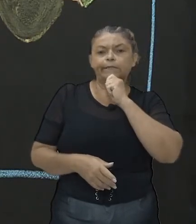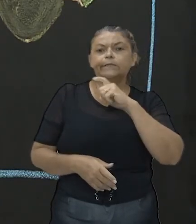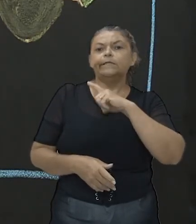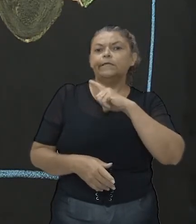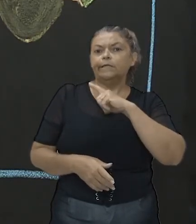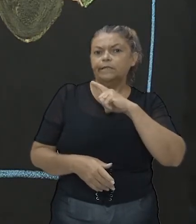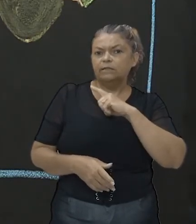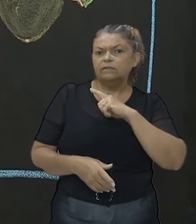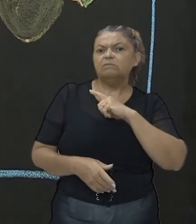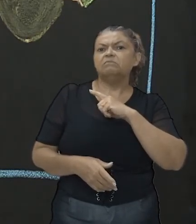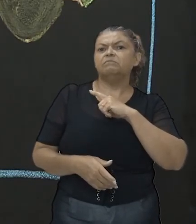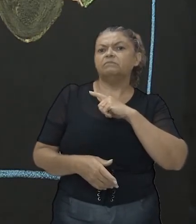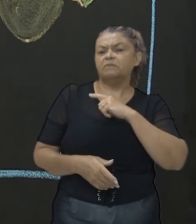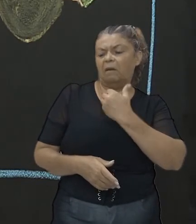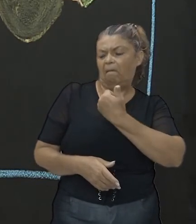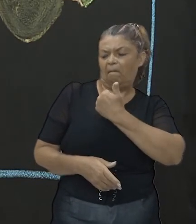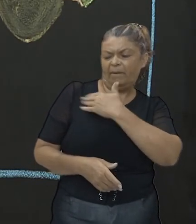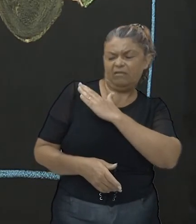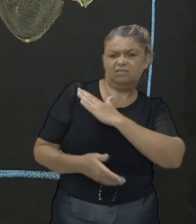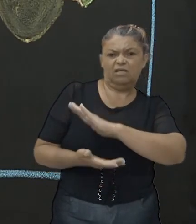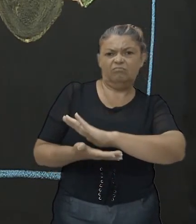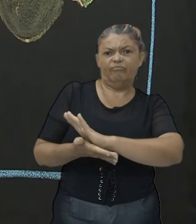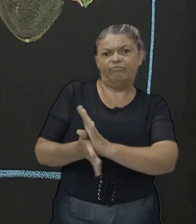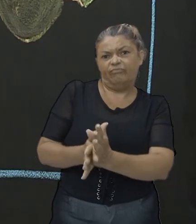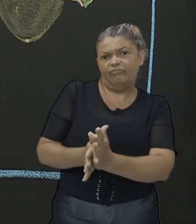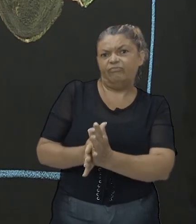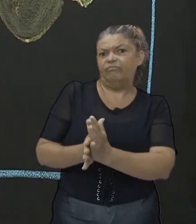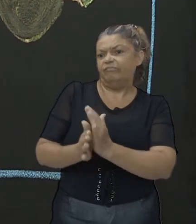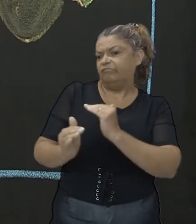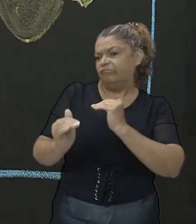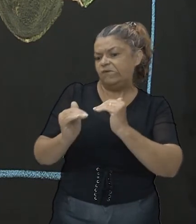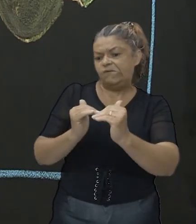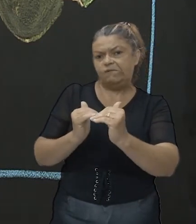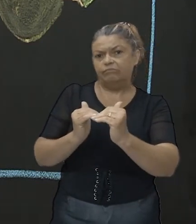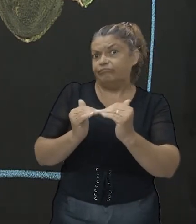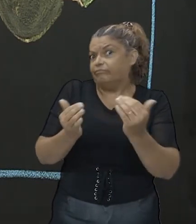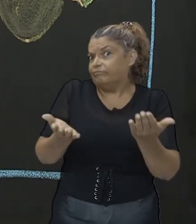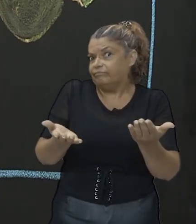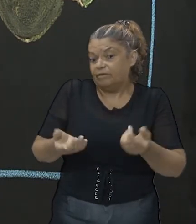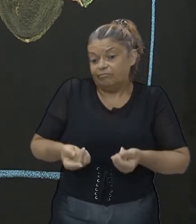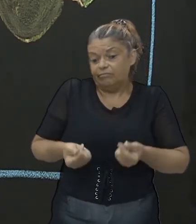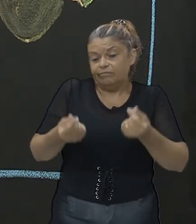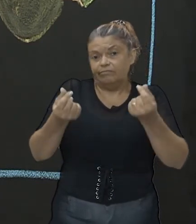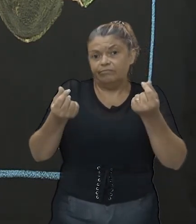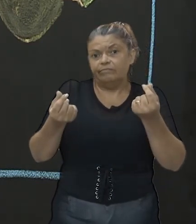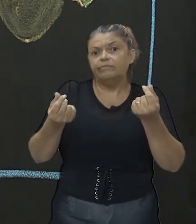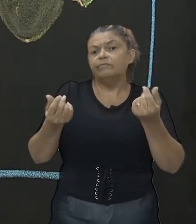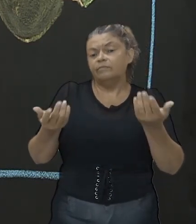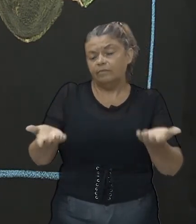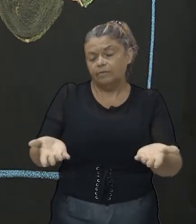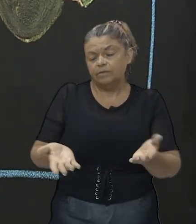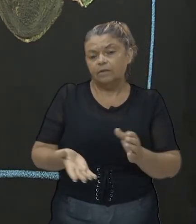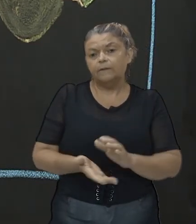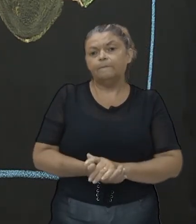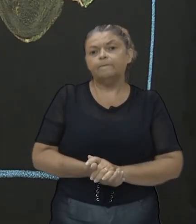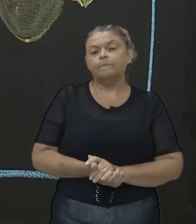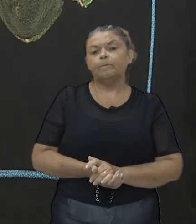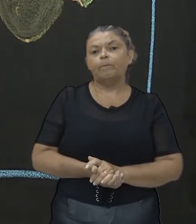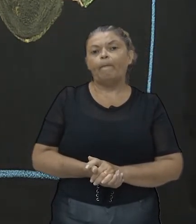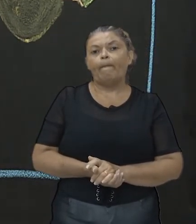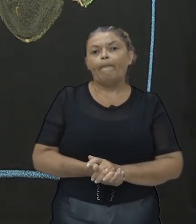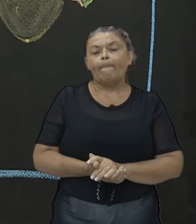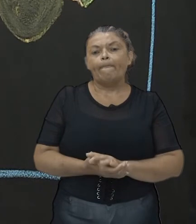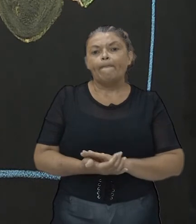preconceito, ainda existem as questões de desigualdades econômicas que geram ainda grandes desigualdades sociais no